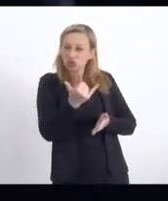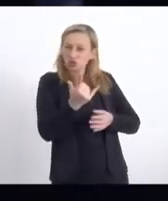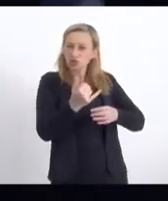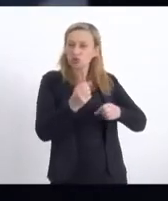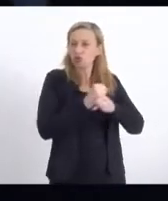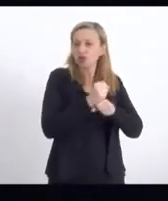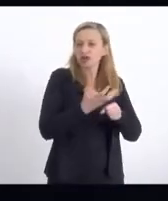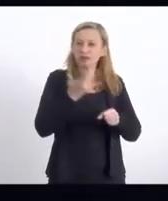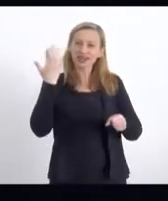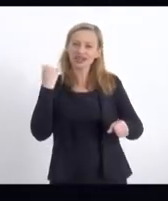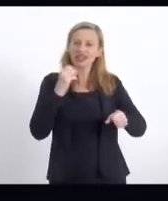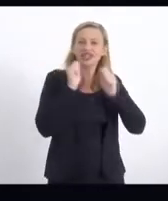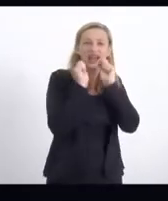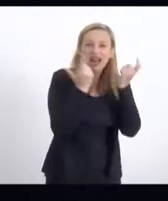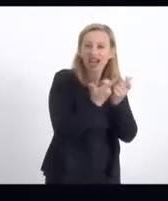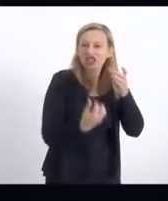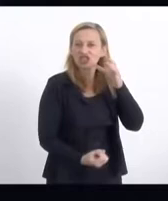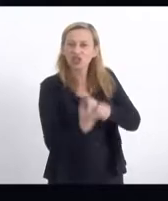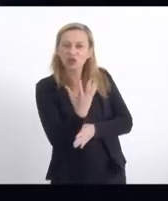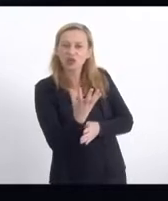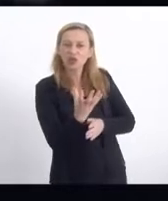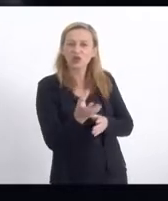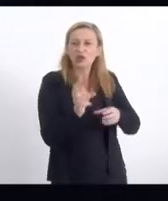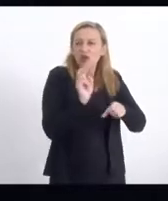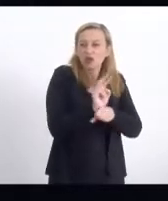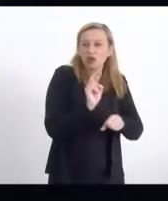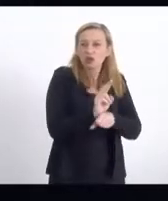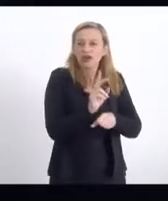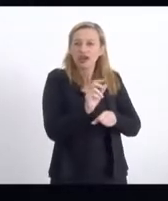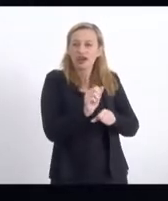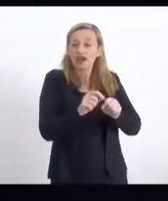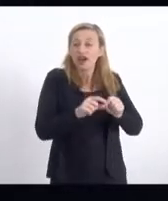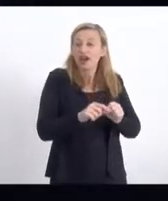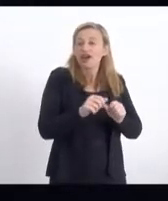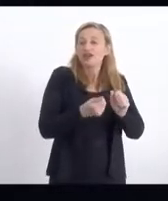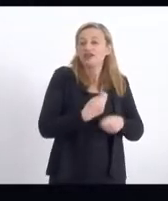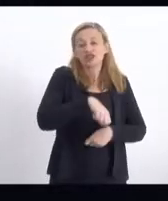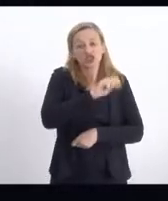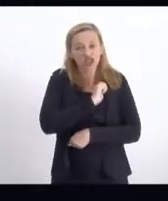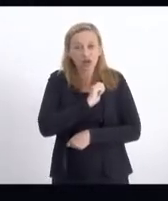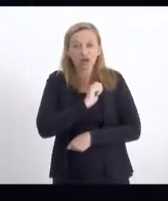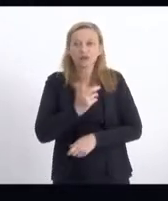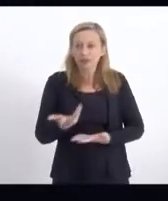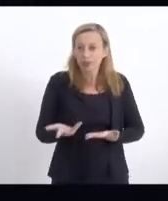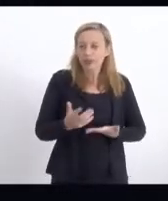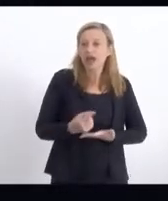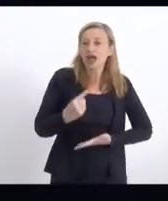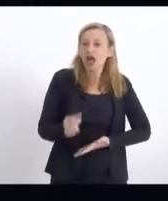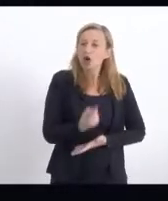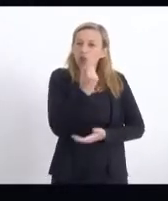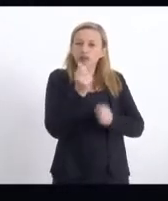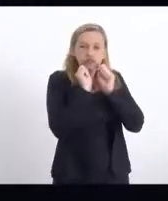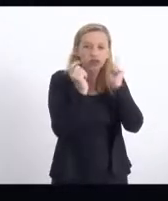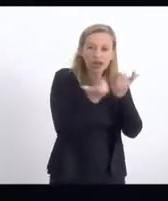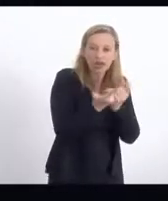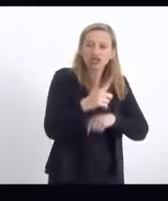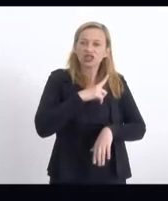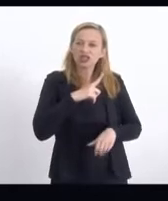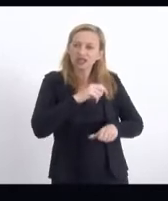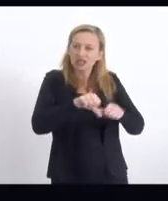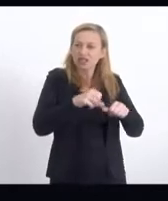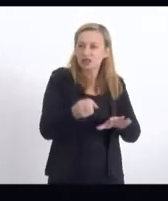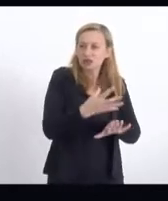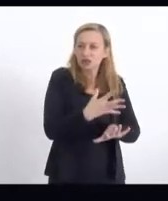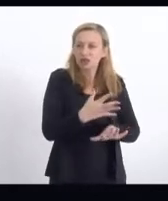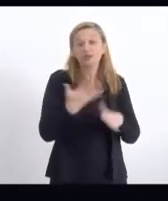uma assessoria fiscal a partir do Instituto Fiscal Independente que tem no Senado. É a única Assembleia Legislativa que tem isso, a inovação.